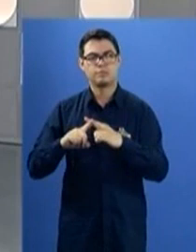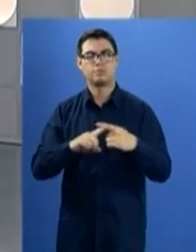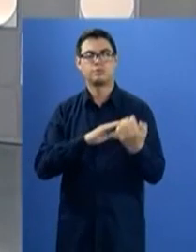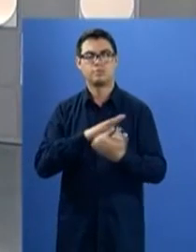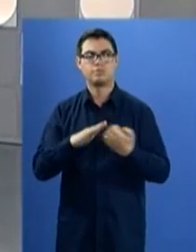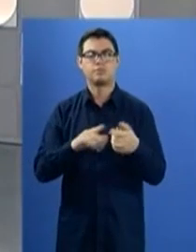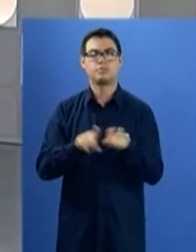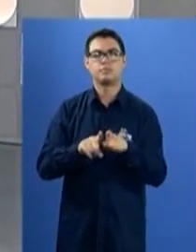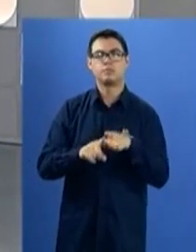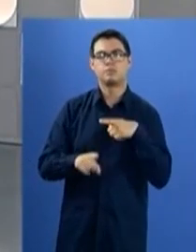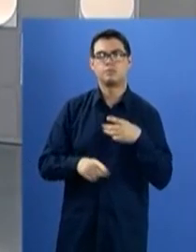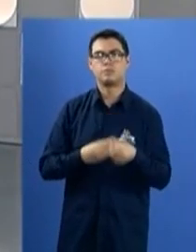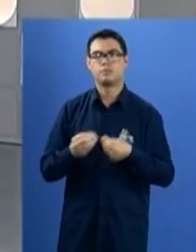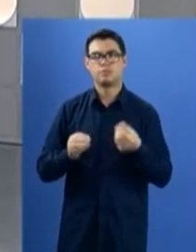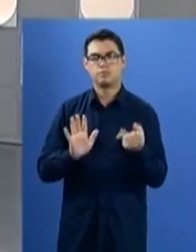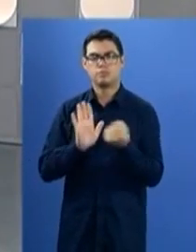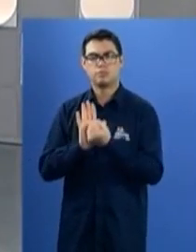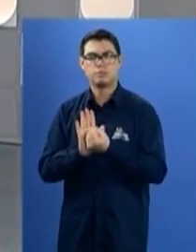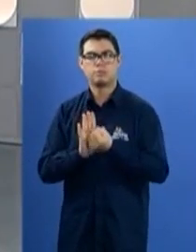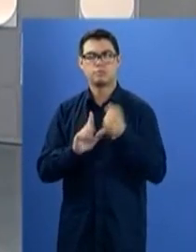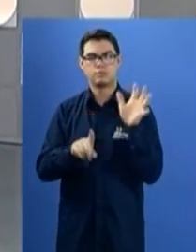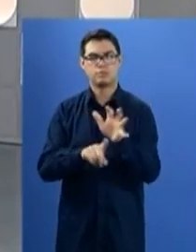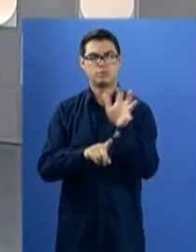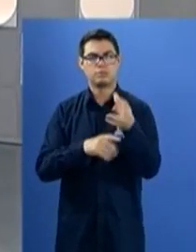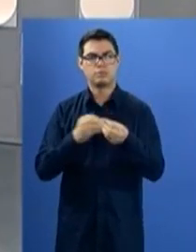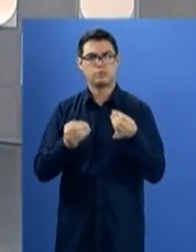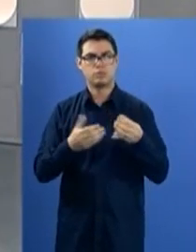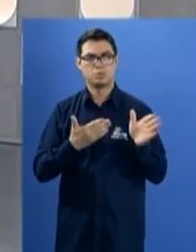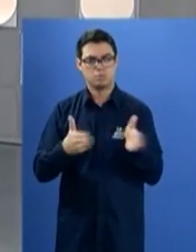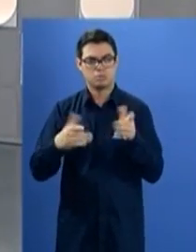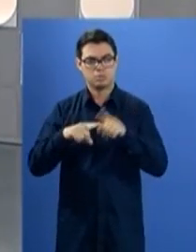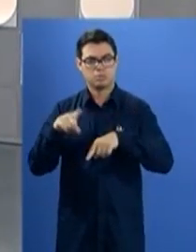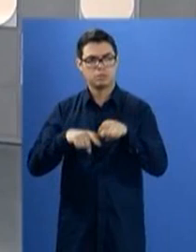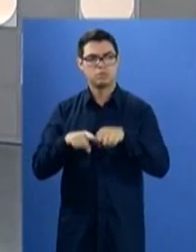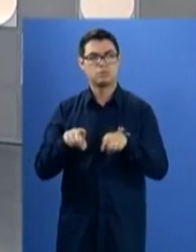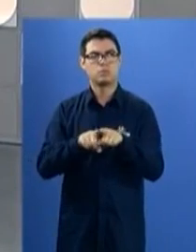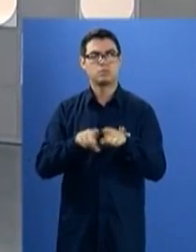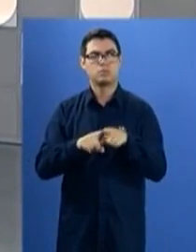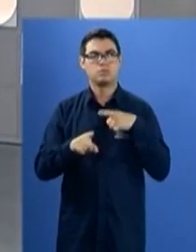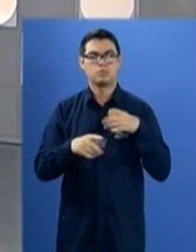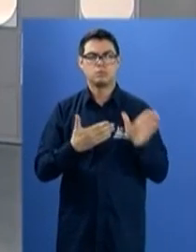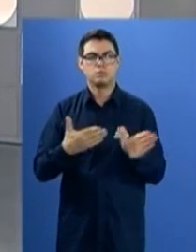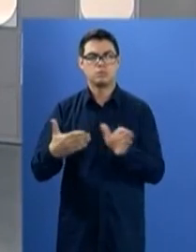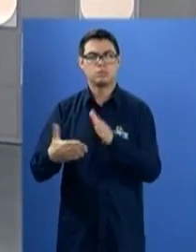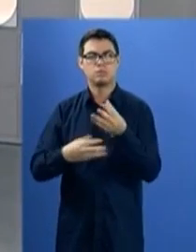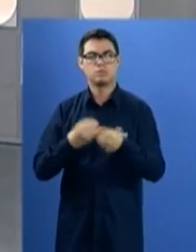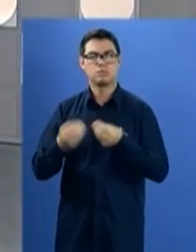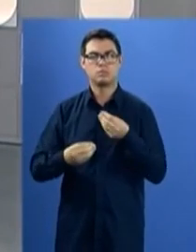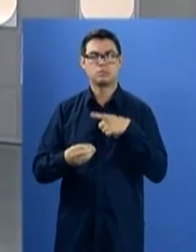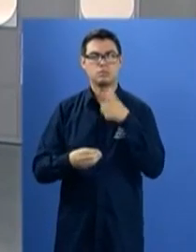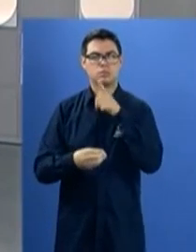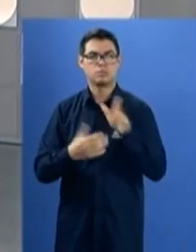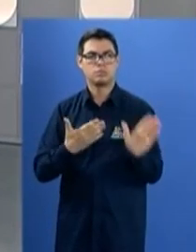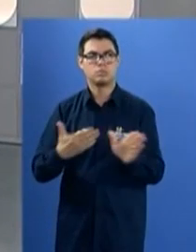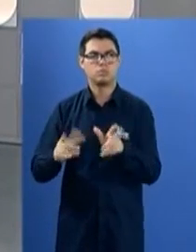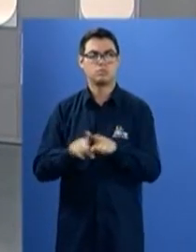concorrentes, que tem uma marca, a influência das linhas de produto e que processos que afetam os sistemas de